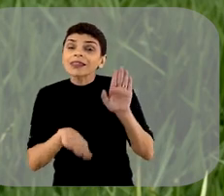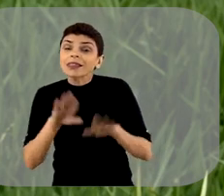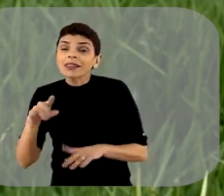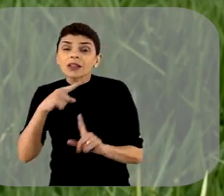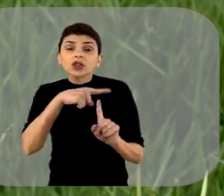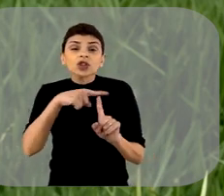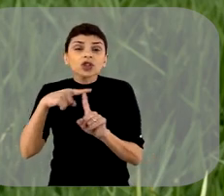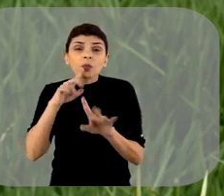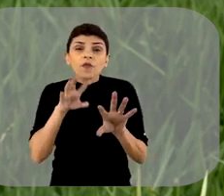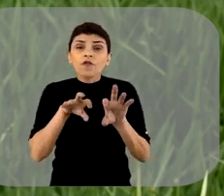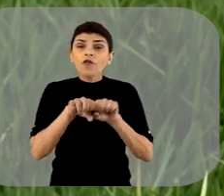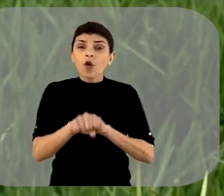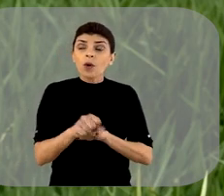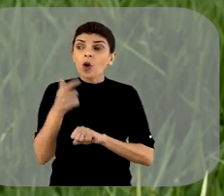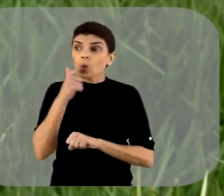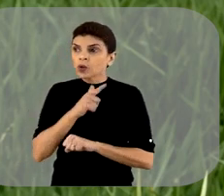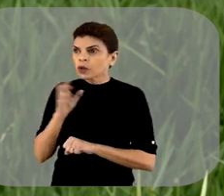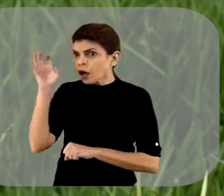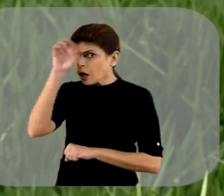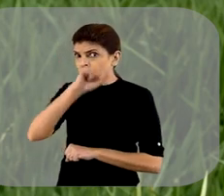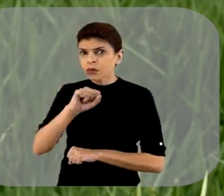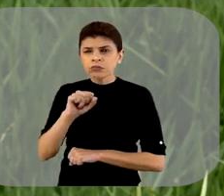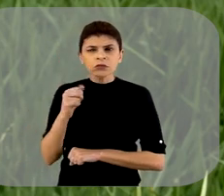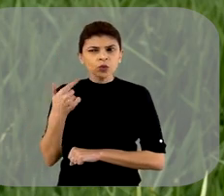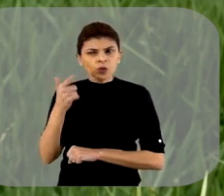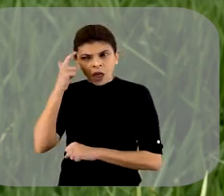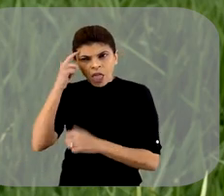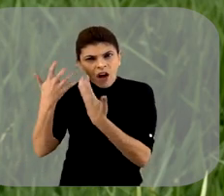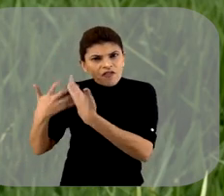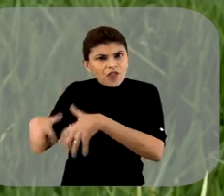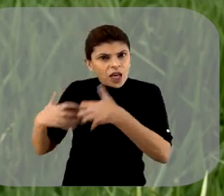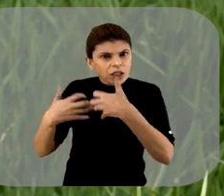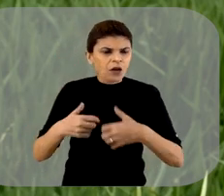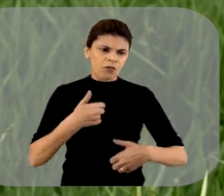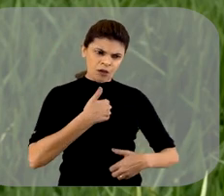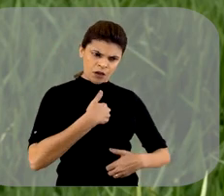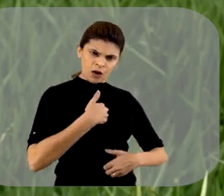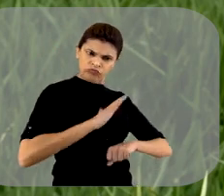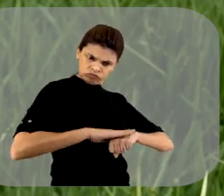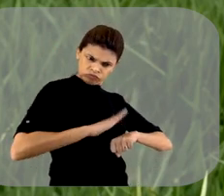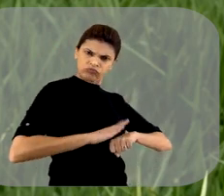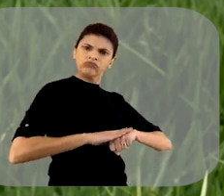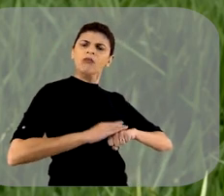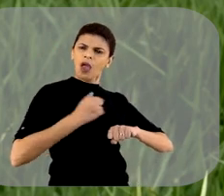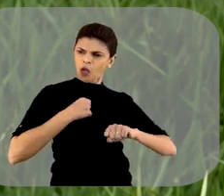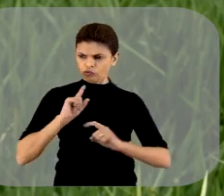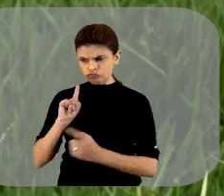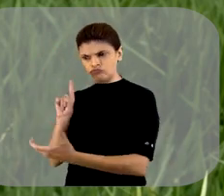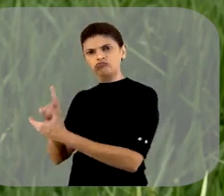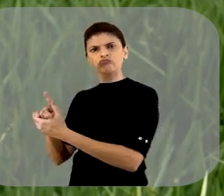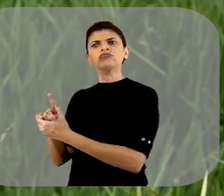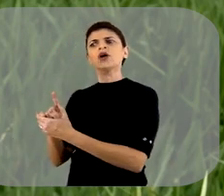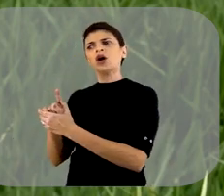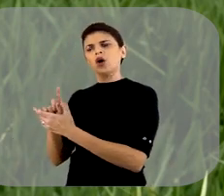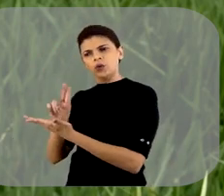de formação que recebeu na universidade. Se não tem uma reflexão nesse sentido, ele atua como não indígena na própria